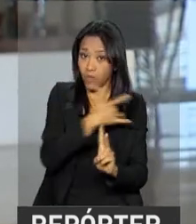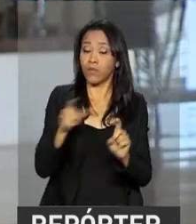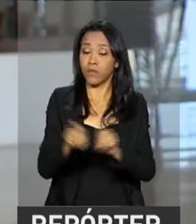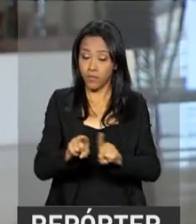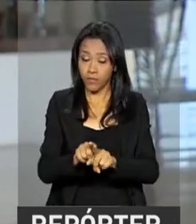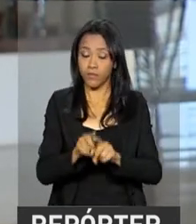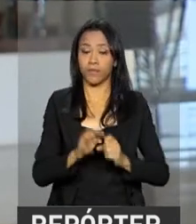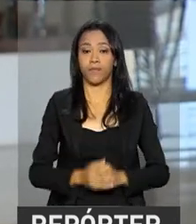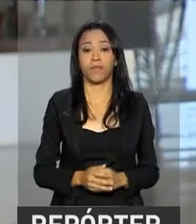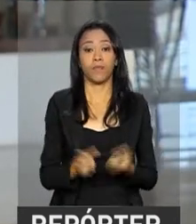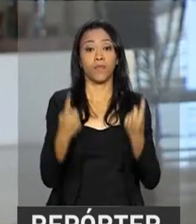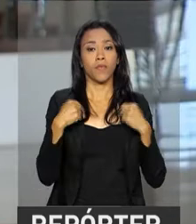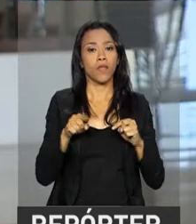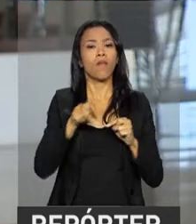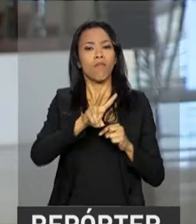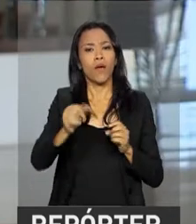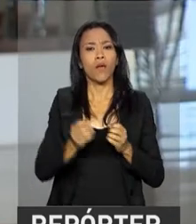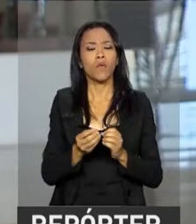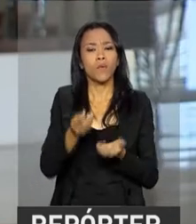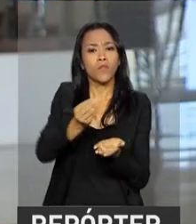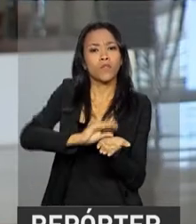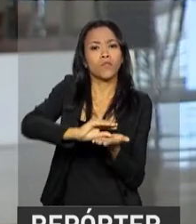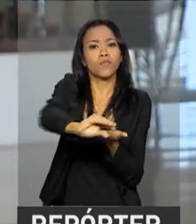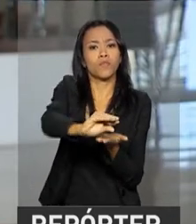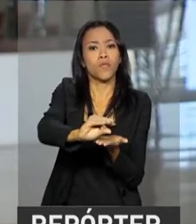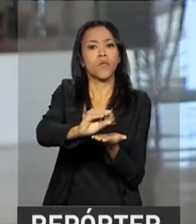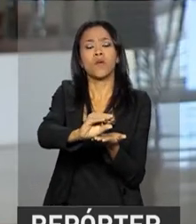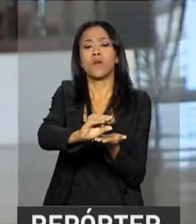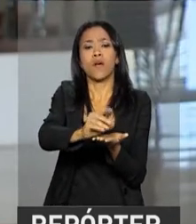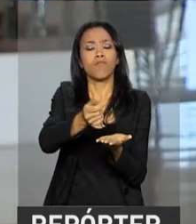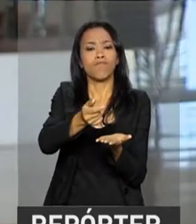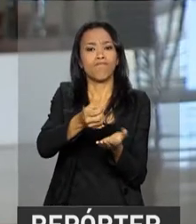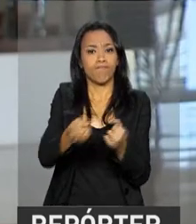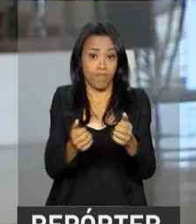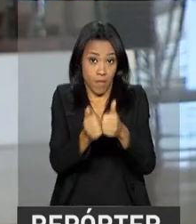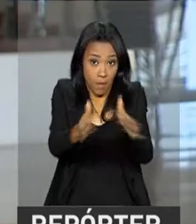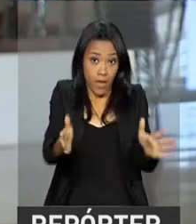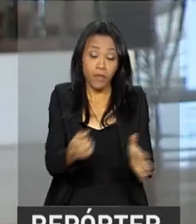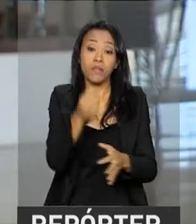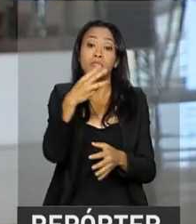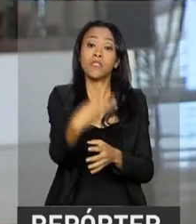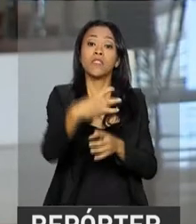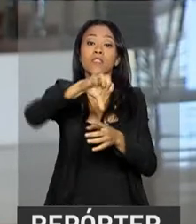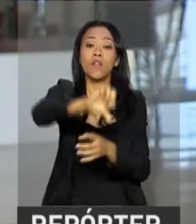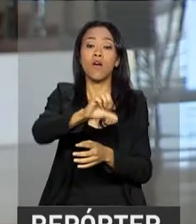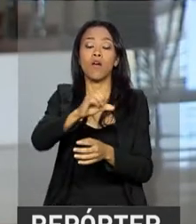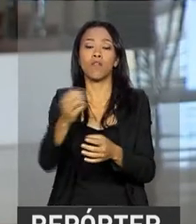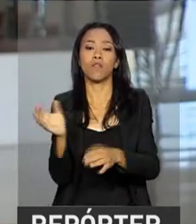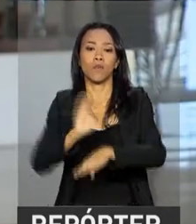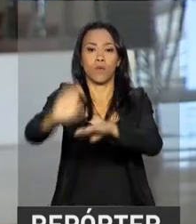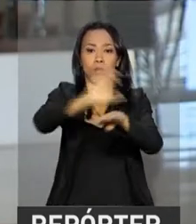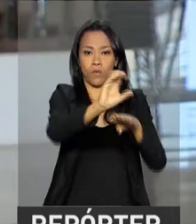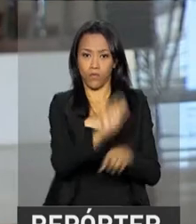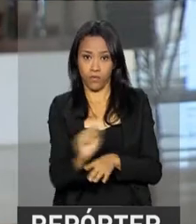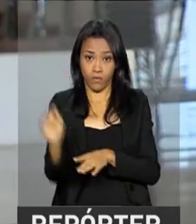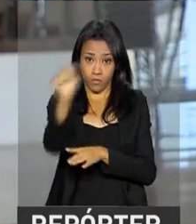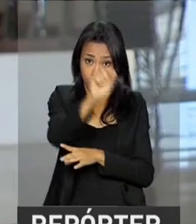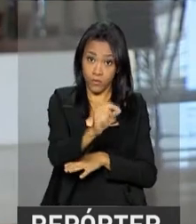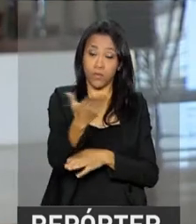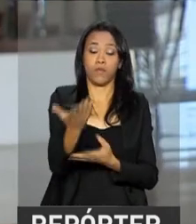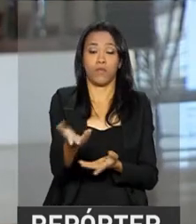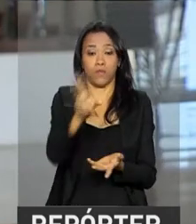barros ser autorizados 39 cursos de medicina em instituições privadas de ensino superior